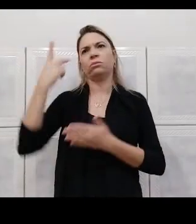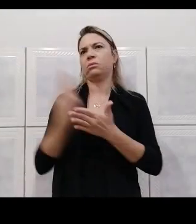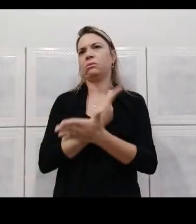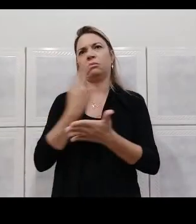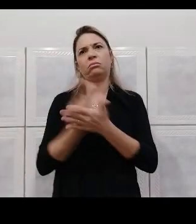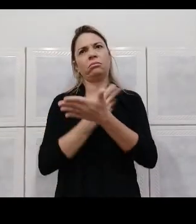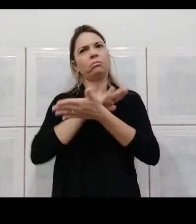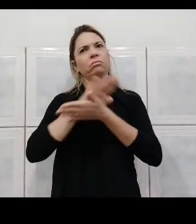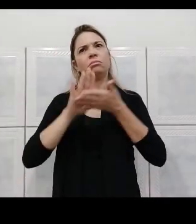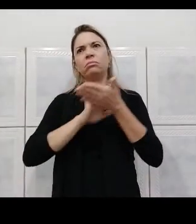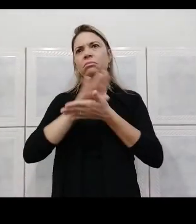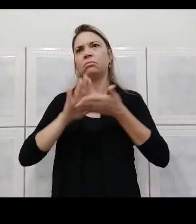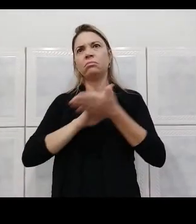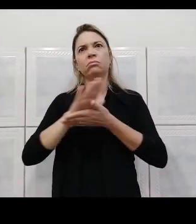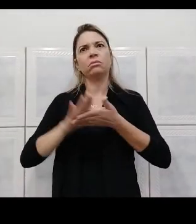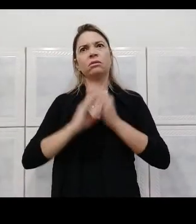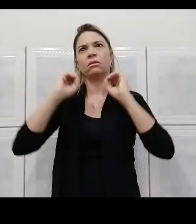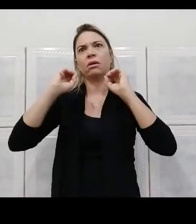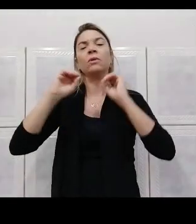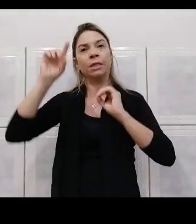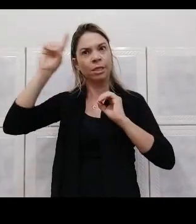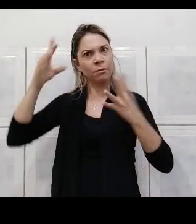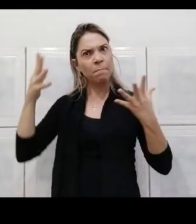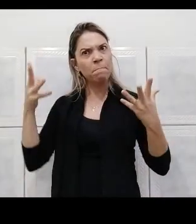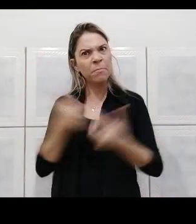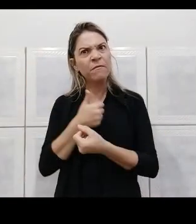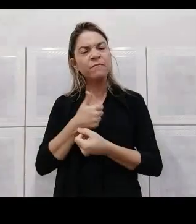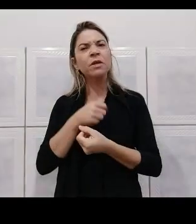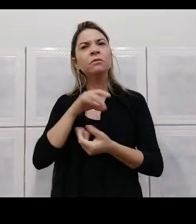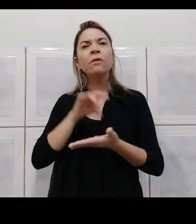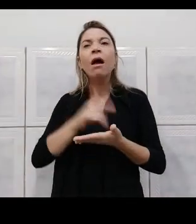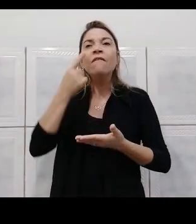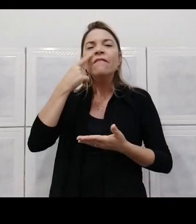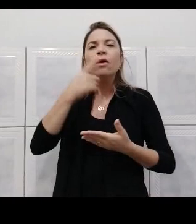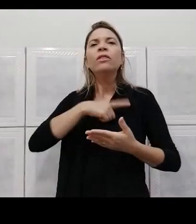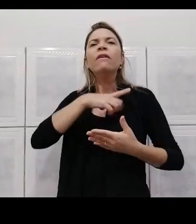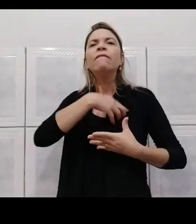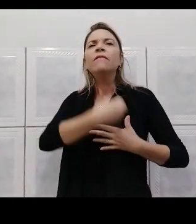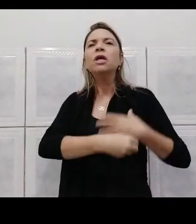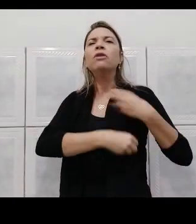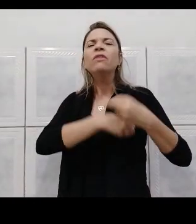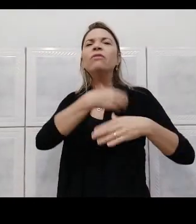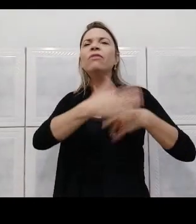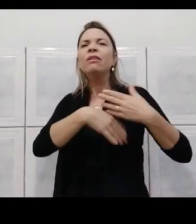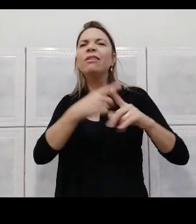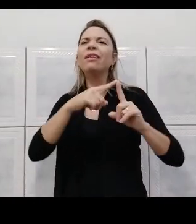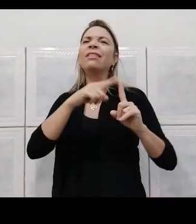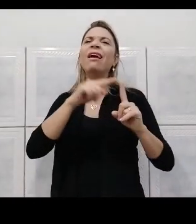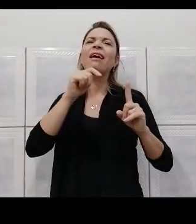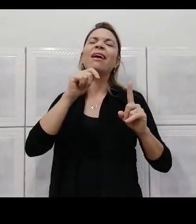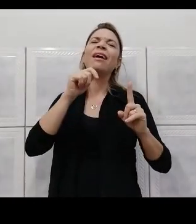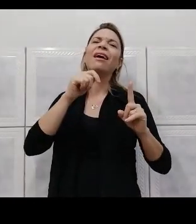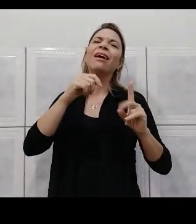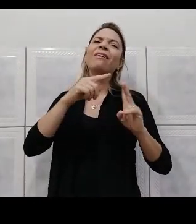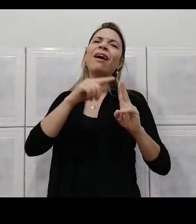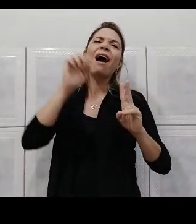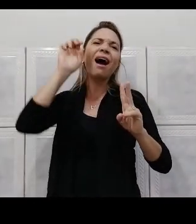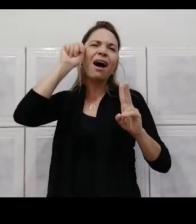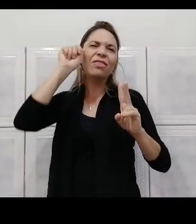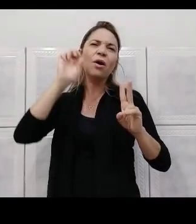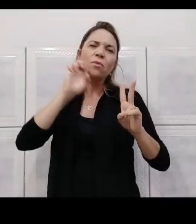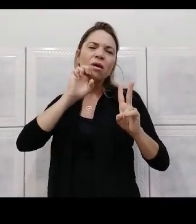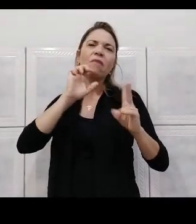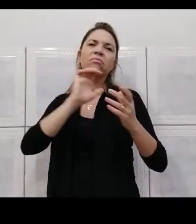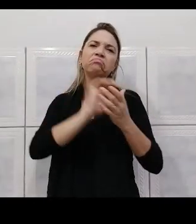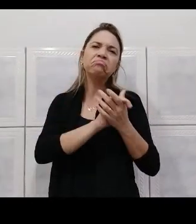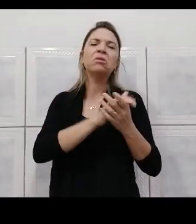melhores. Vejam que depois da descendência de Caim e Abel, outros vieram. A palavra de Deus nos